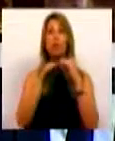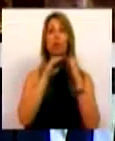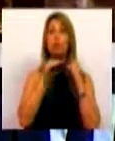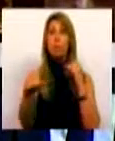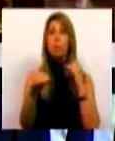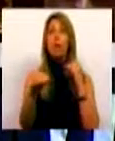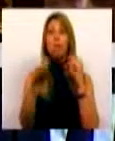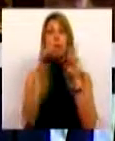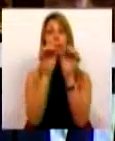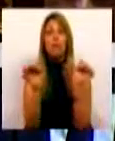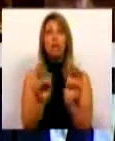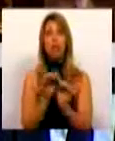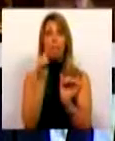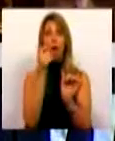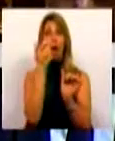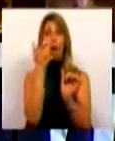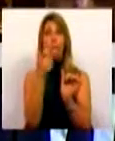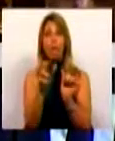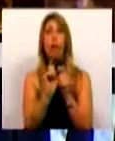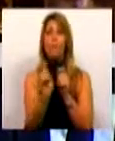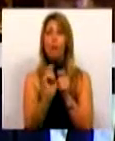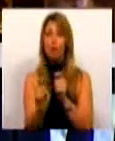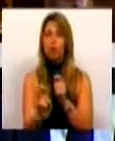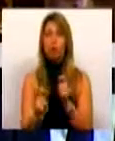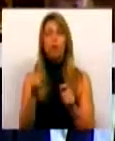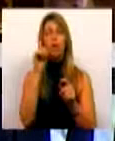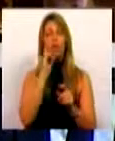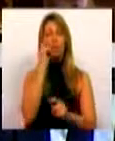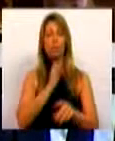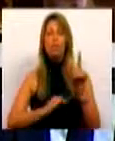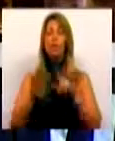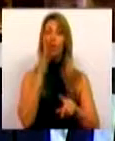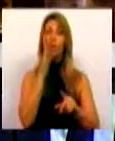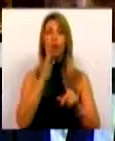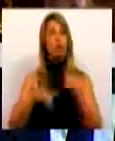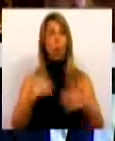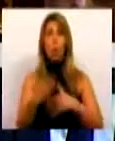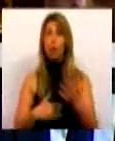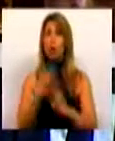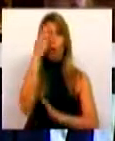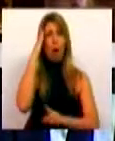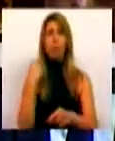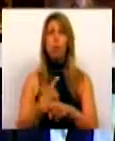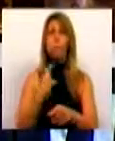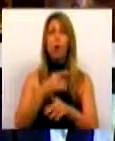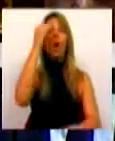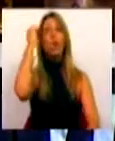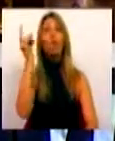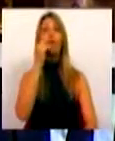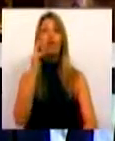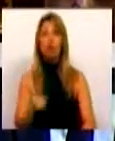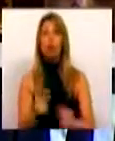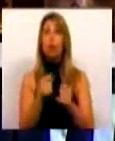sustentabilidade do sistema de pensões. Senhores e senhores deputados, continuamos convictos de que os professores, todos